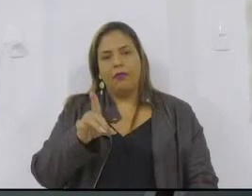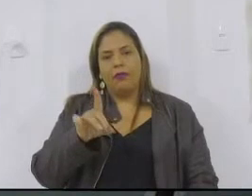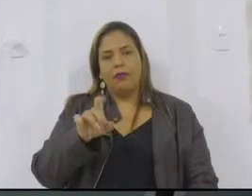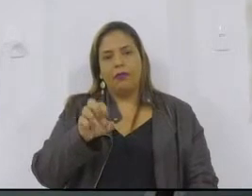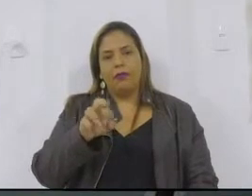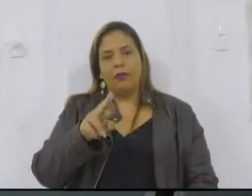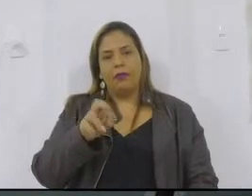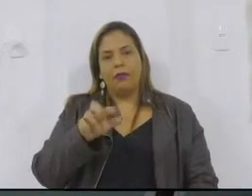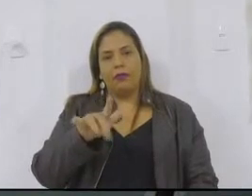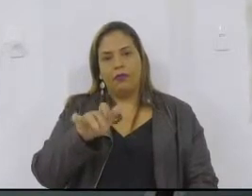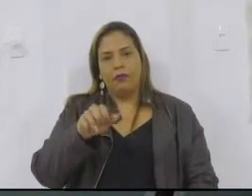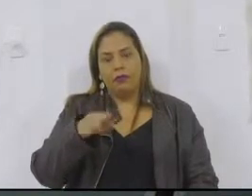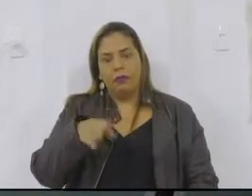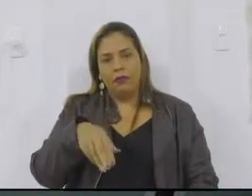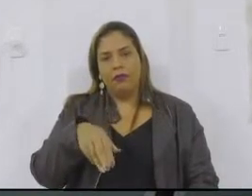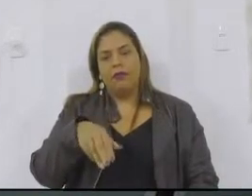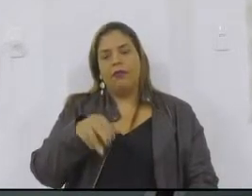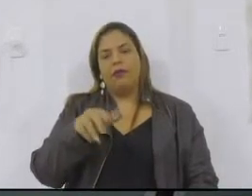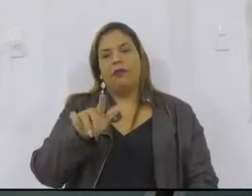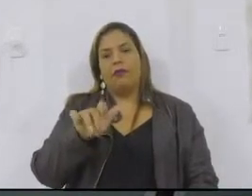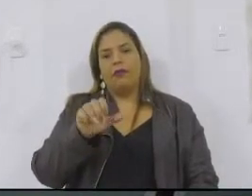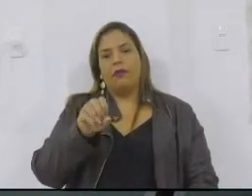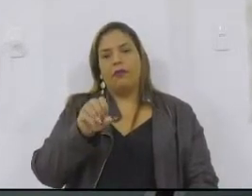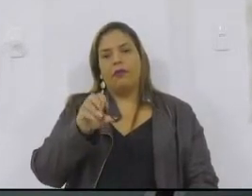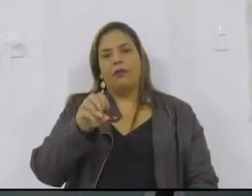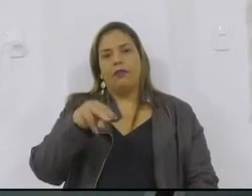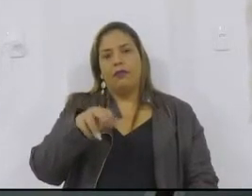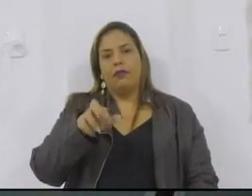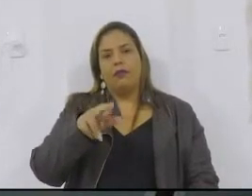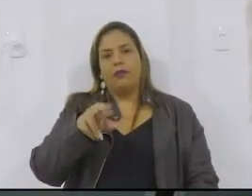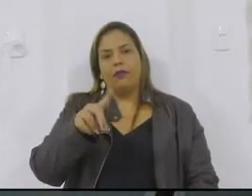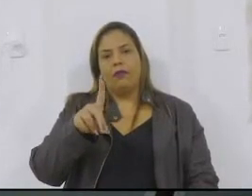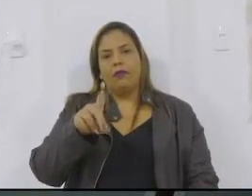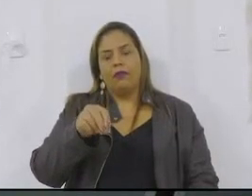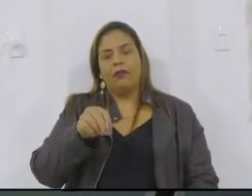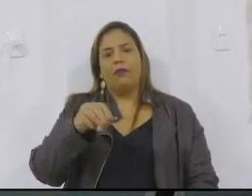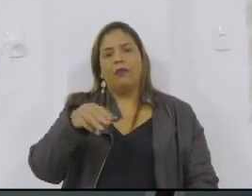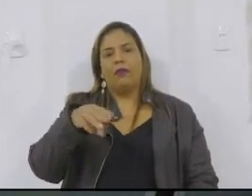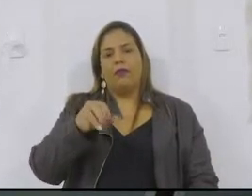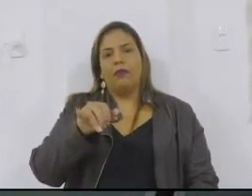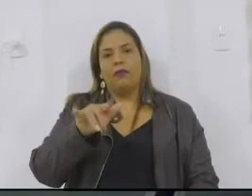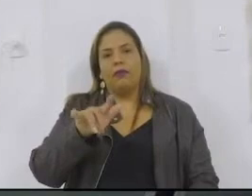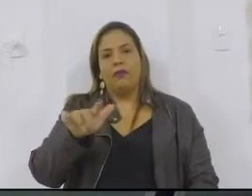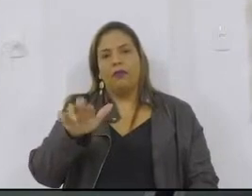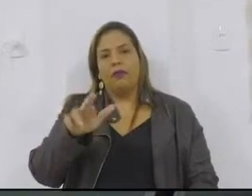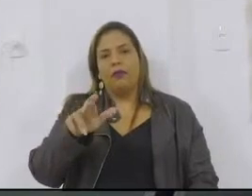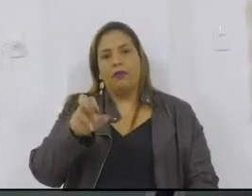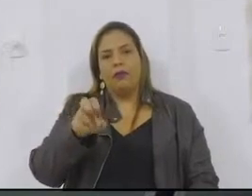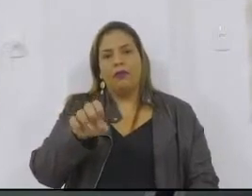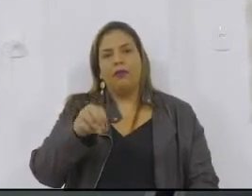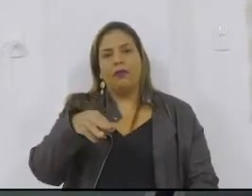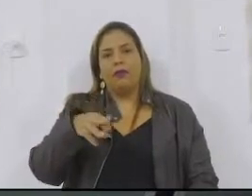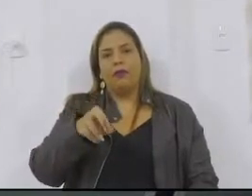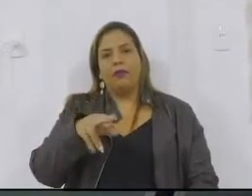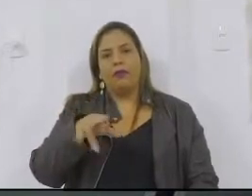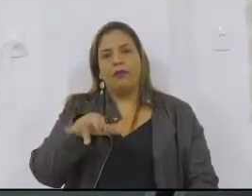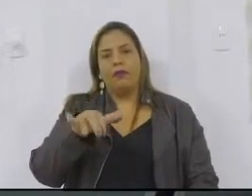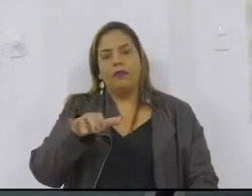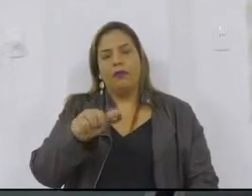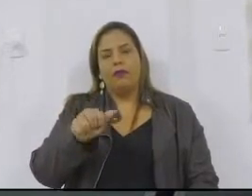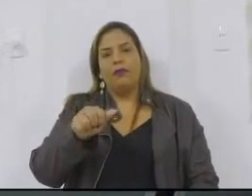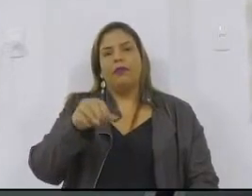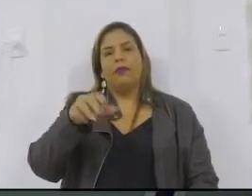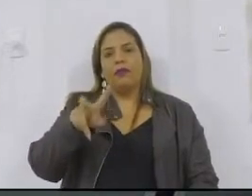Rodrigues, Leandro Ferreira, Leonardo Oliveira, Márcia Matos, Miller Abreu, Sérgio Gonçalves, Valdemir Gomes.